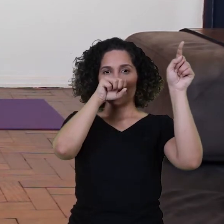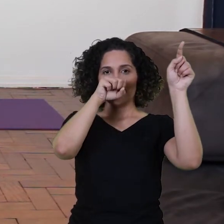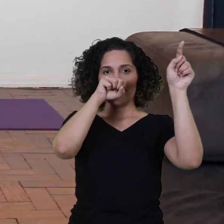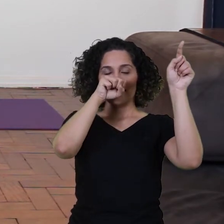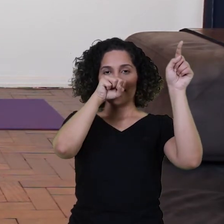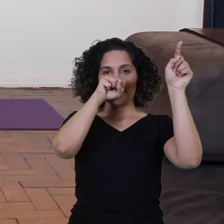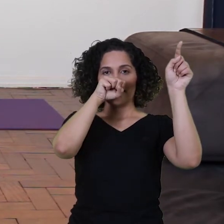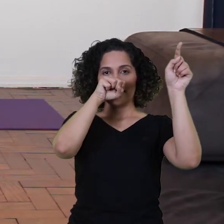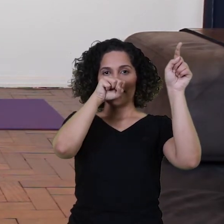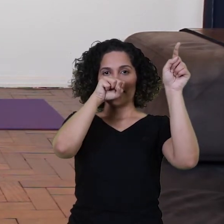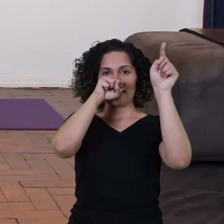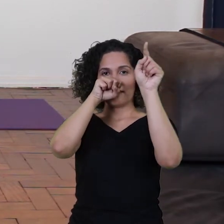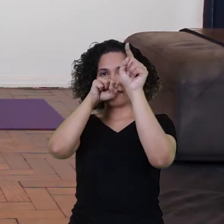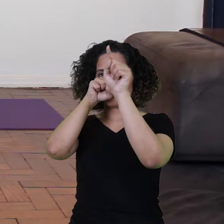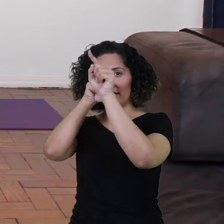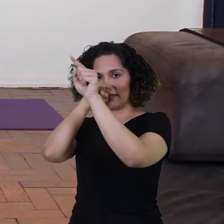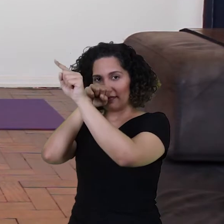inspira,